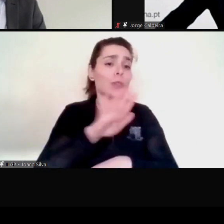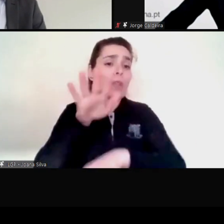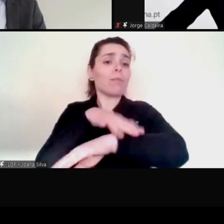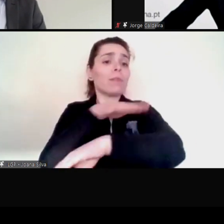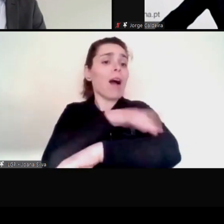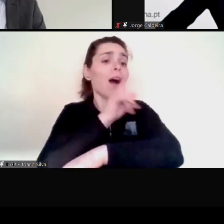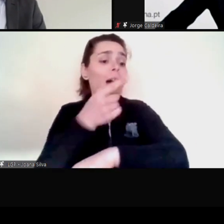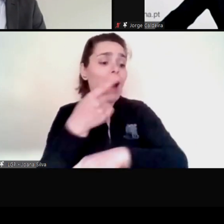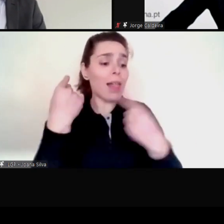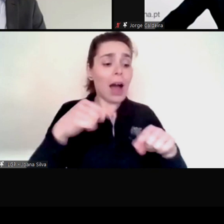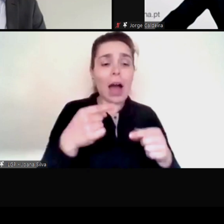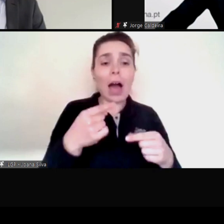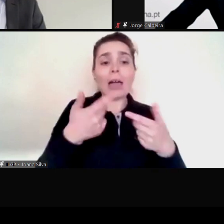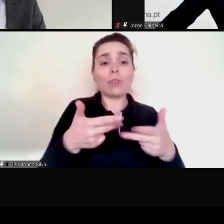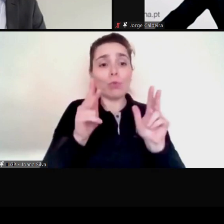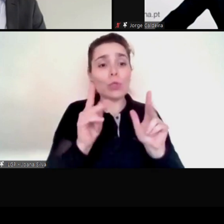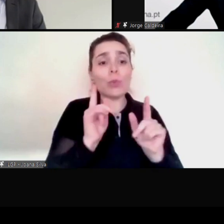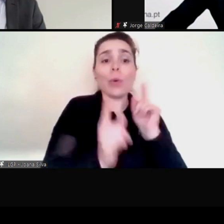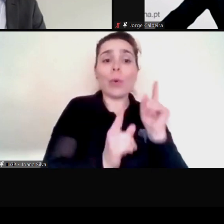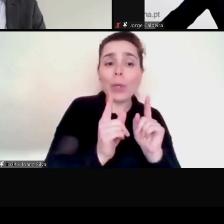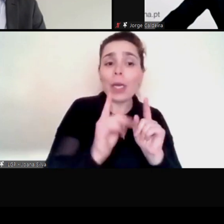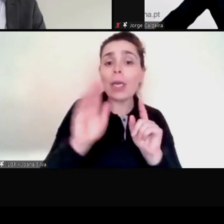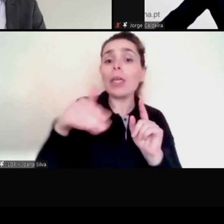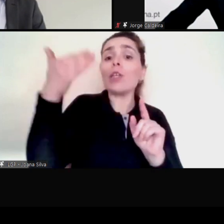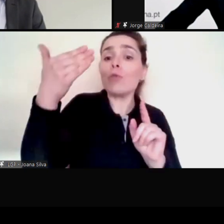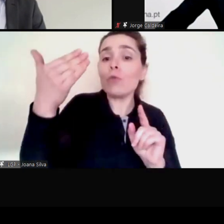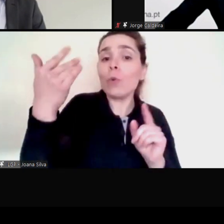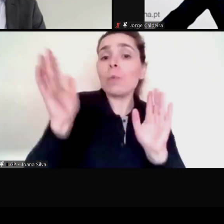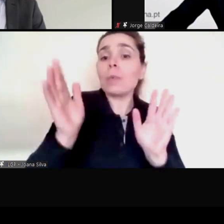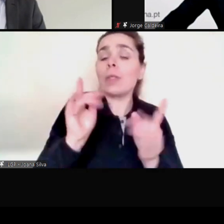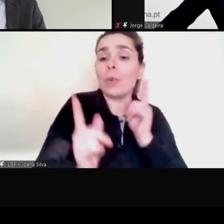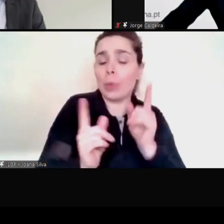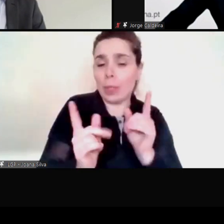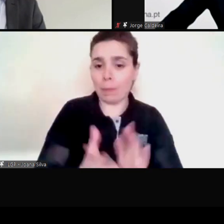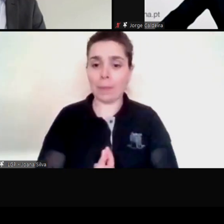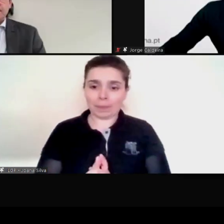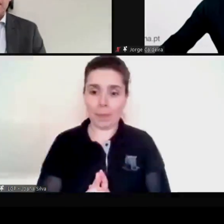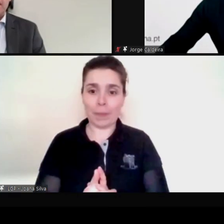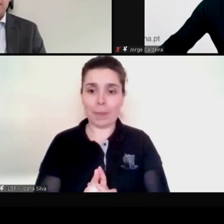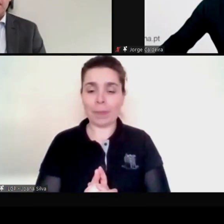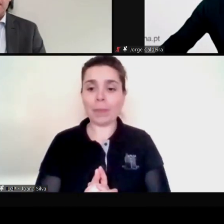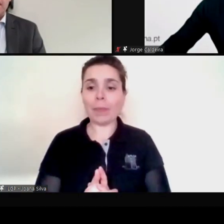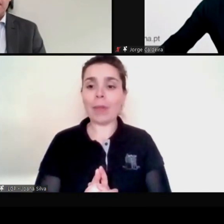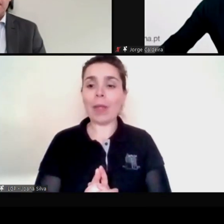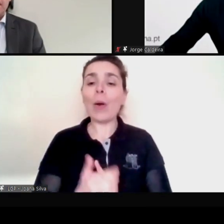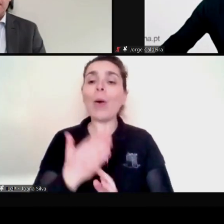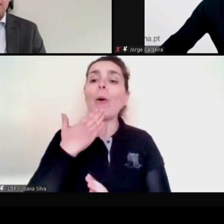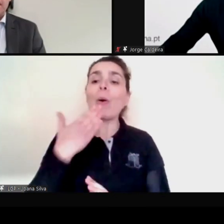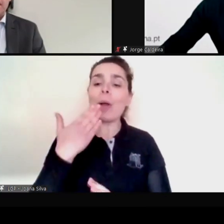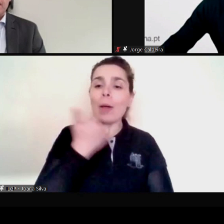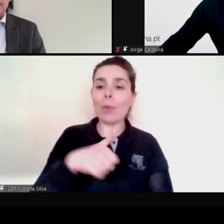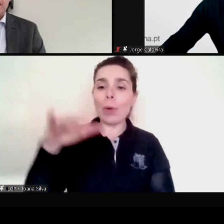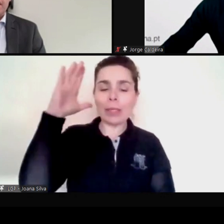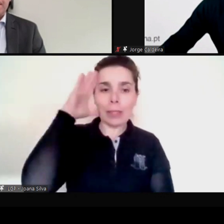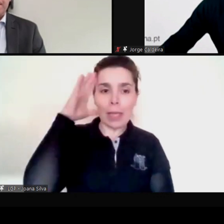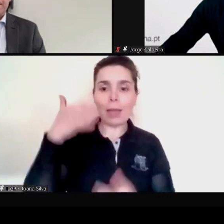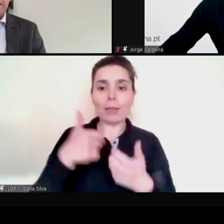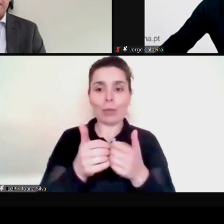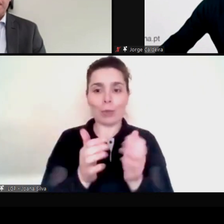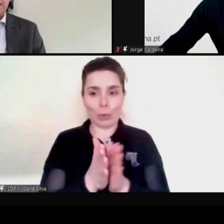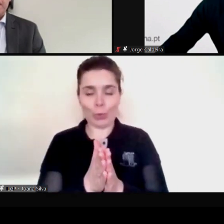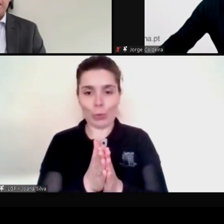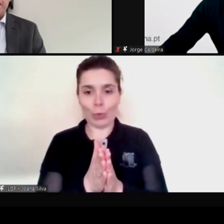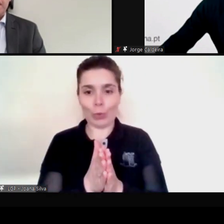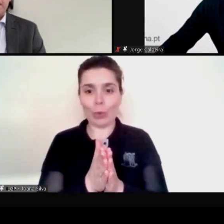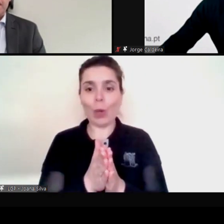e aquilo que antecipamos que venha a estar disponível nos próximos tempos. Cristina. Obrigada. Boa tarde a todos e a todos. Cabe-me